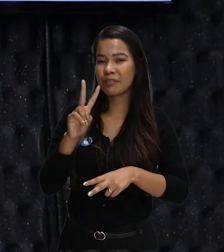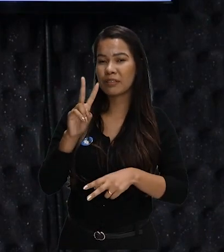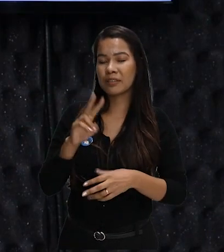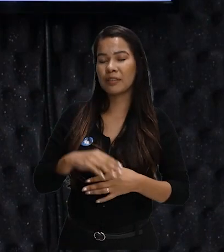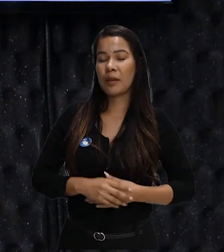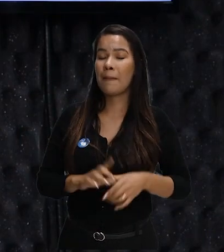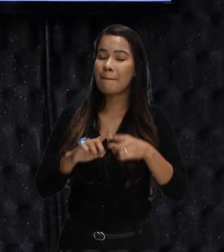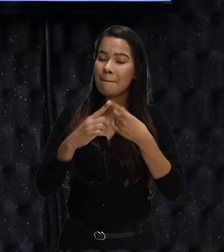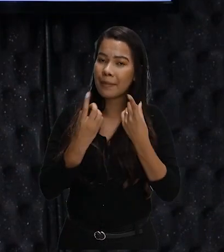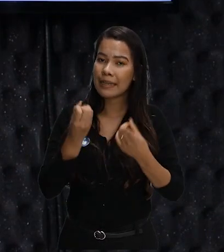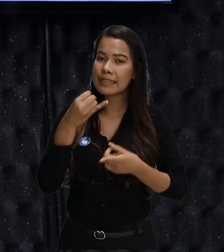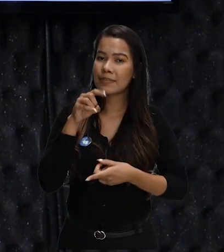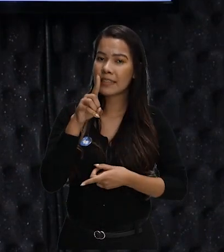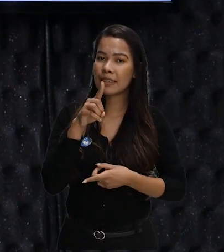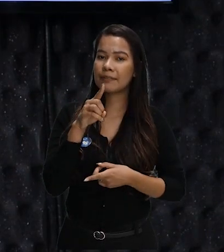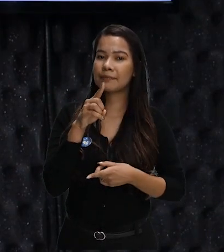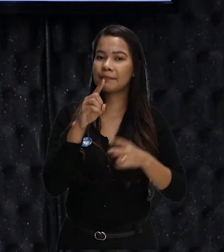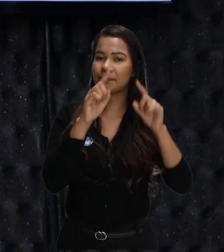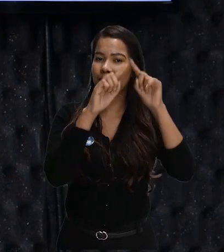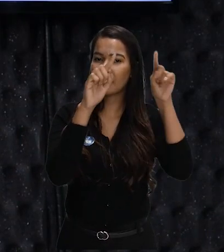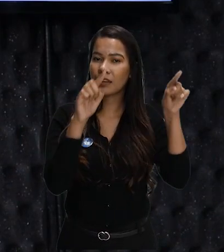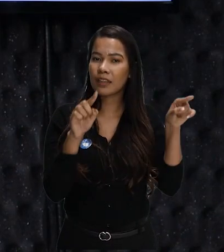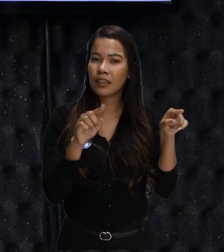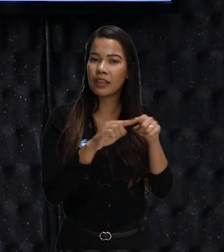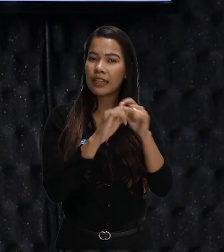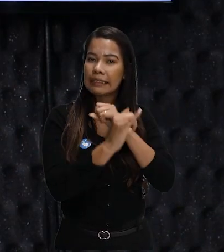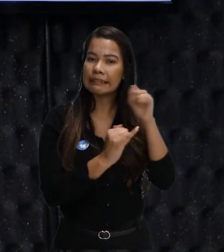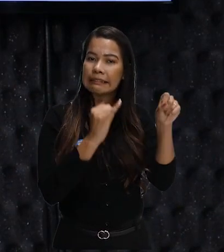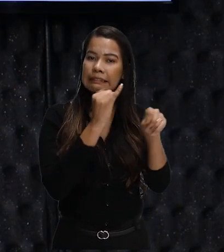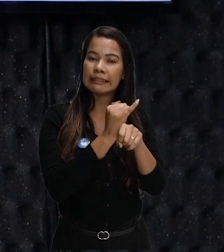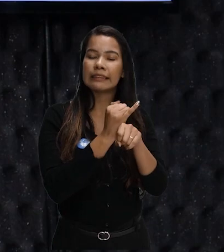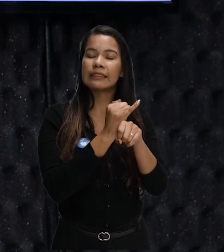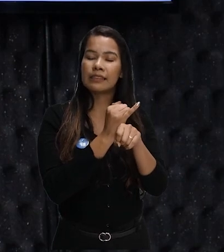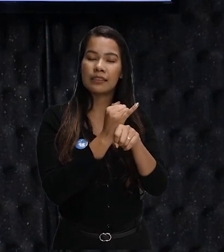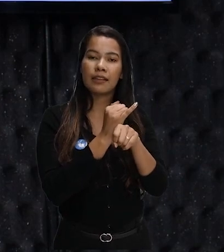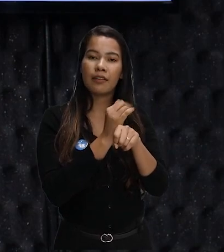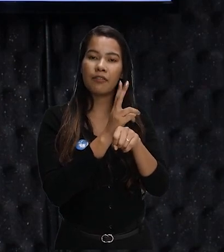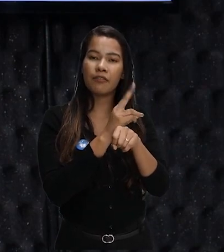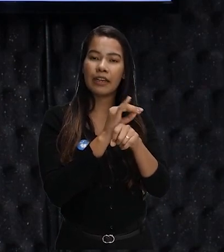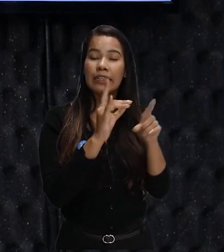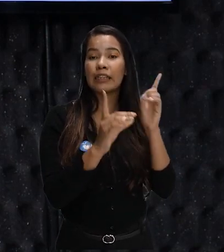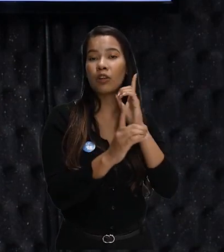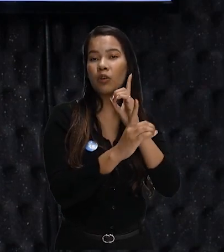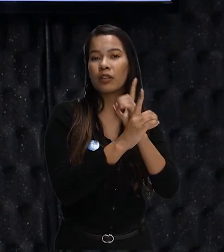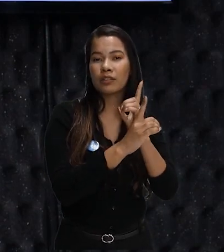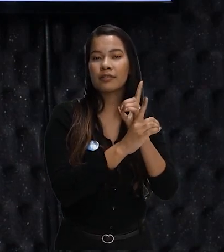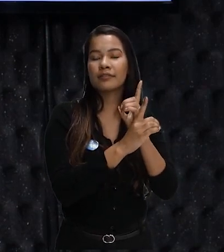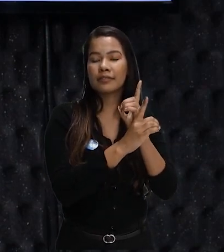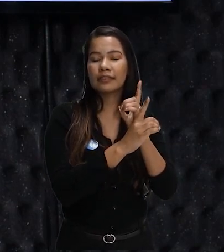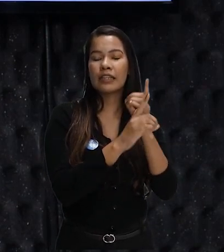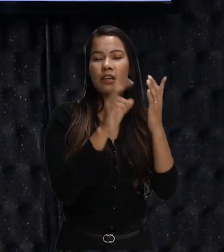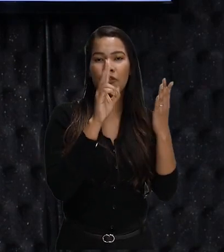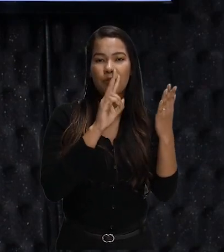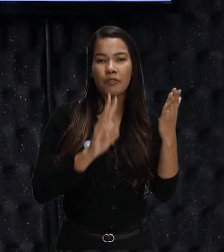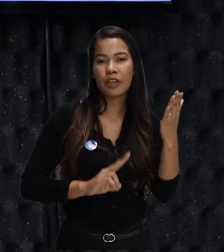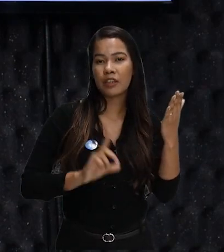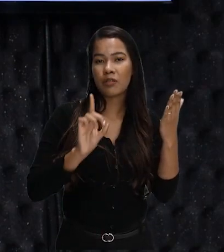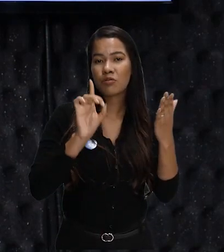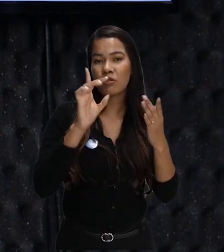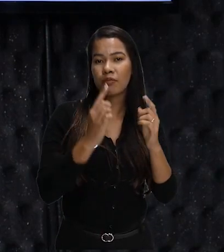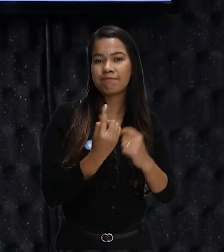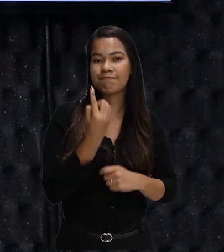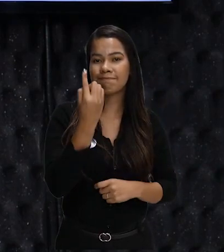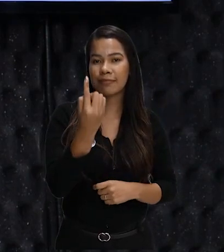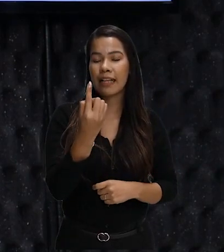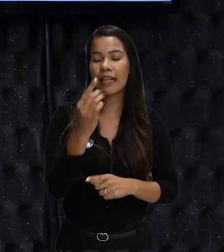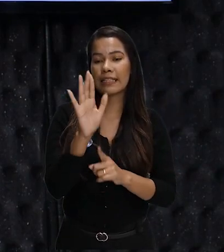colocar lá numa página lá de busca da internet, você não só vai ver esta letra de música,